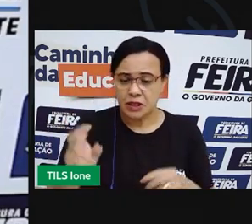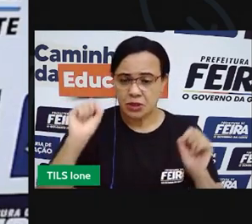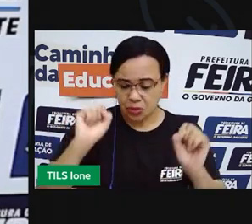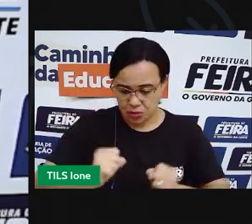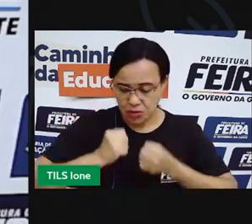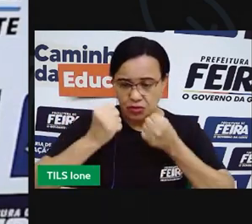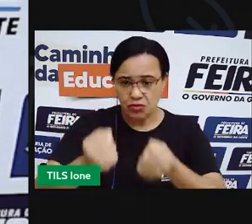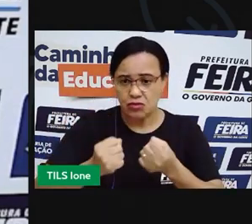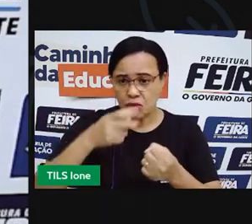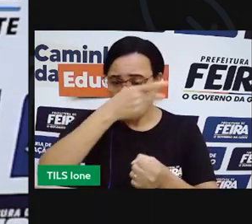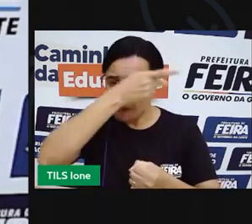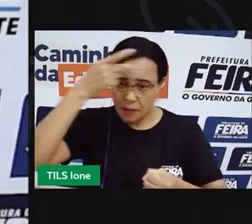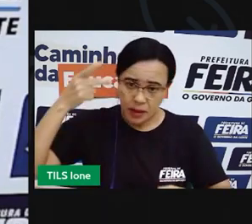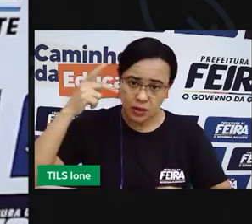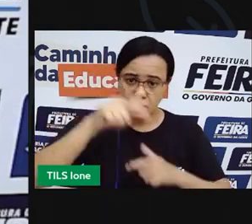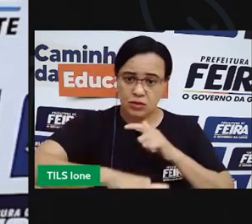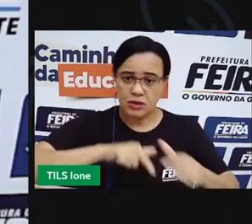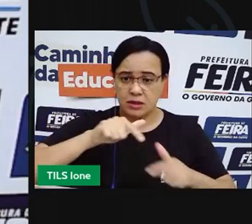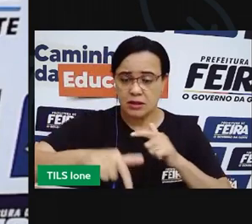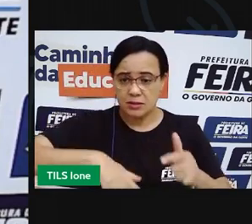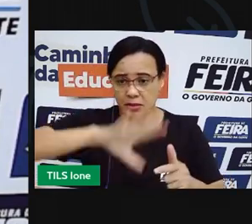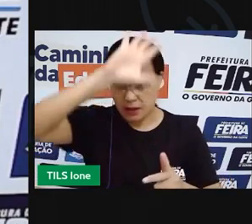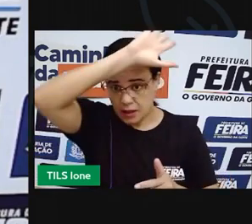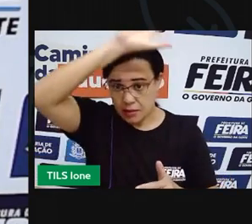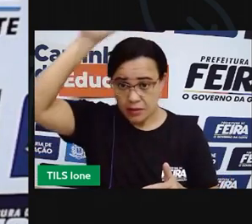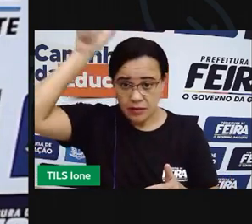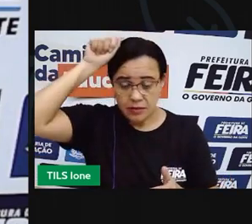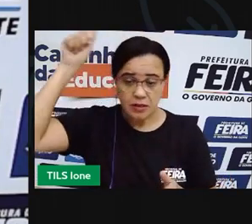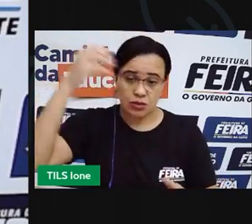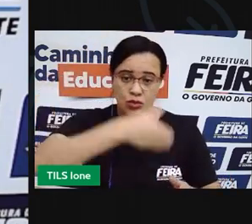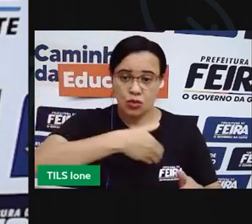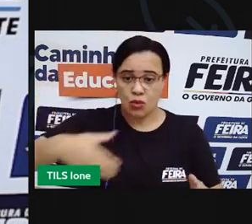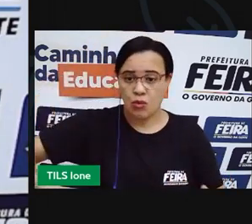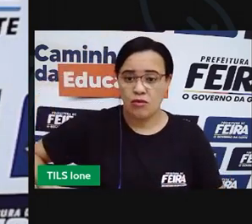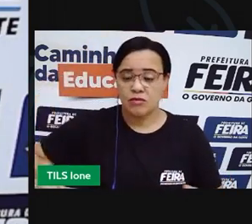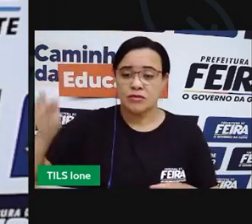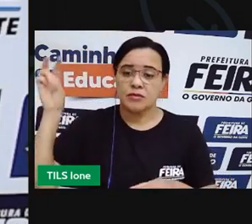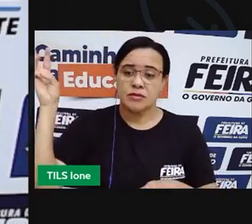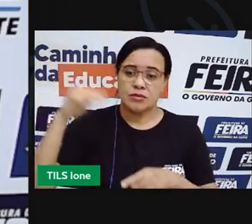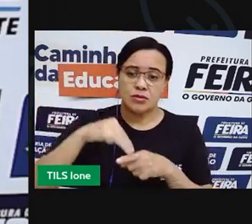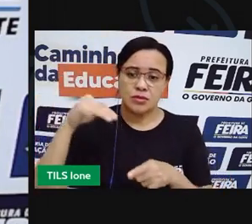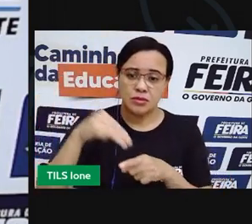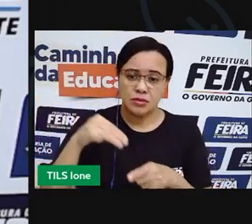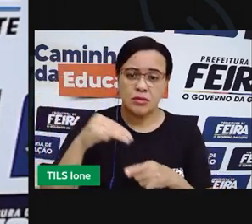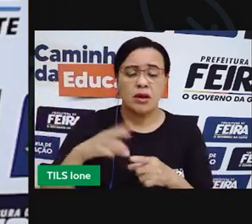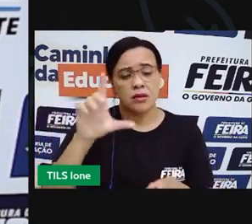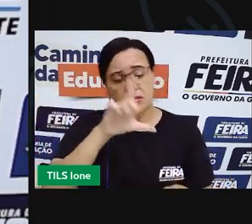iniciativa do governo municipal, ainda assim as pessoas